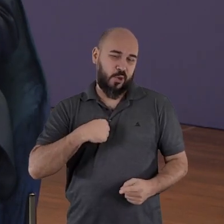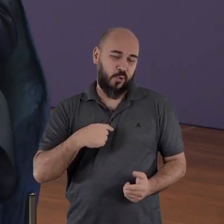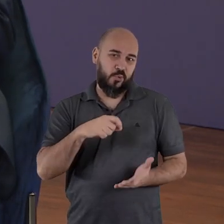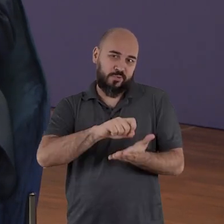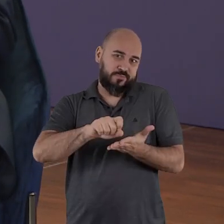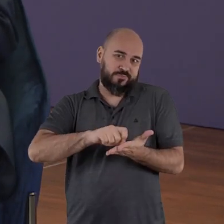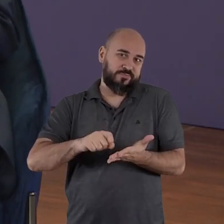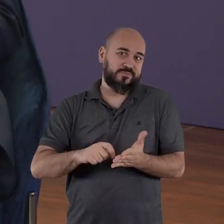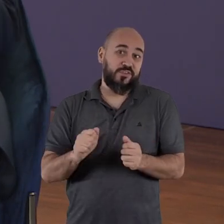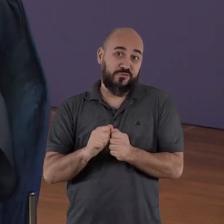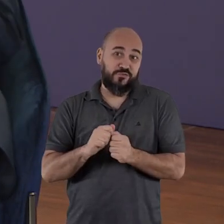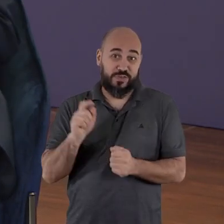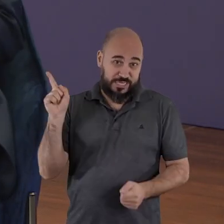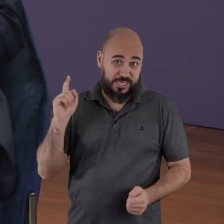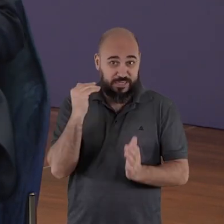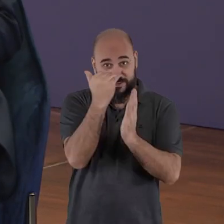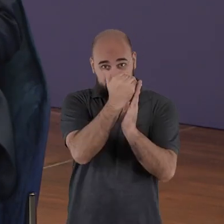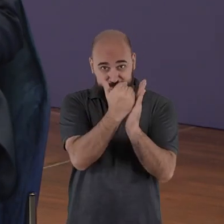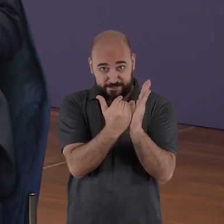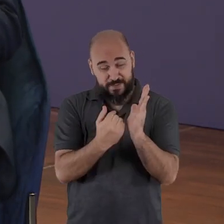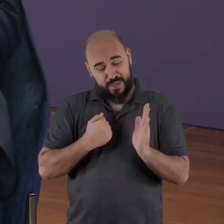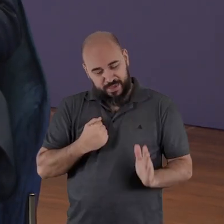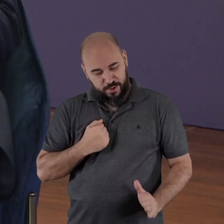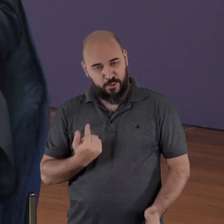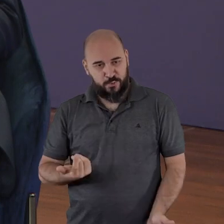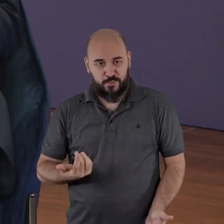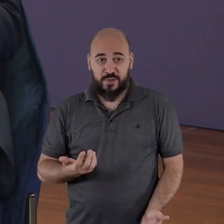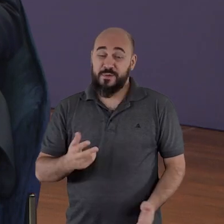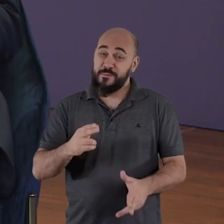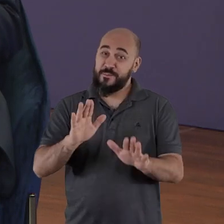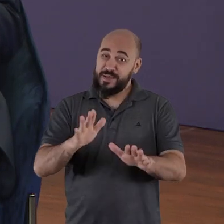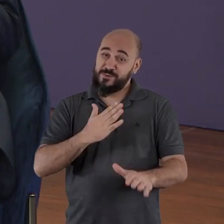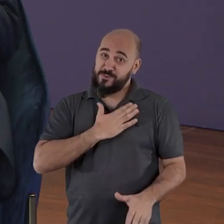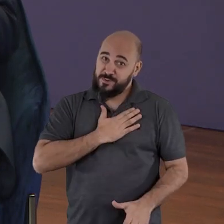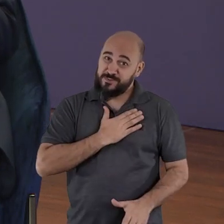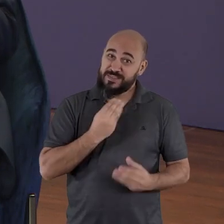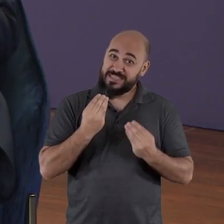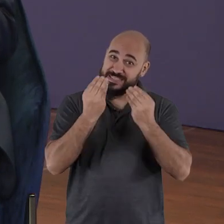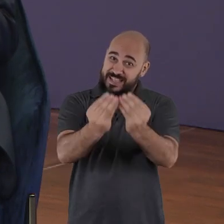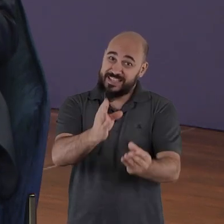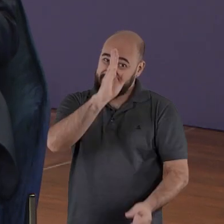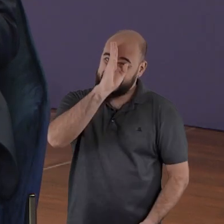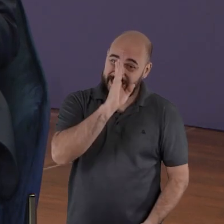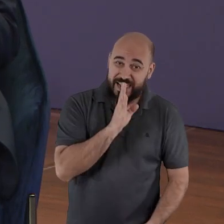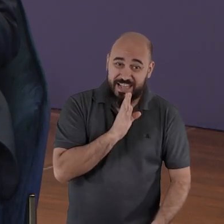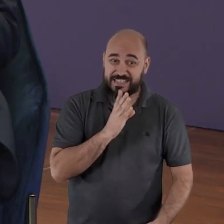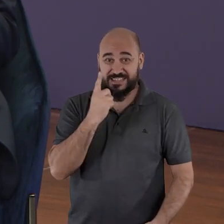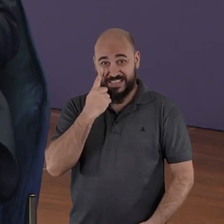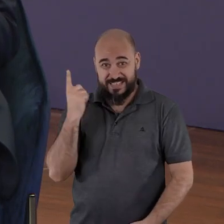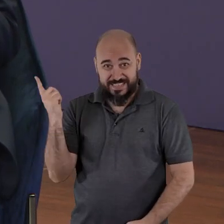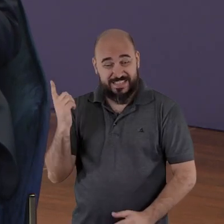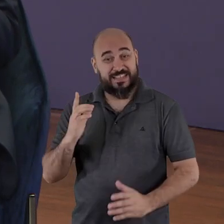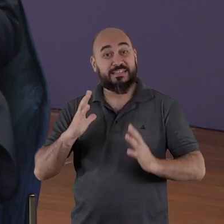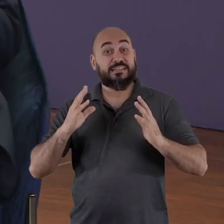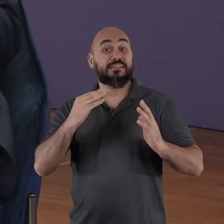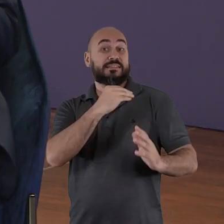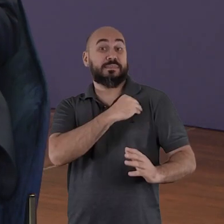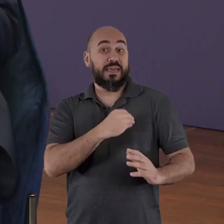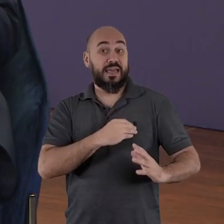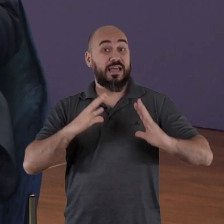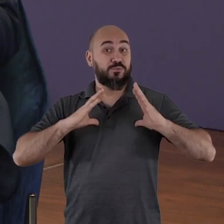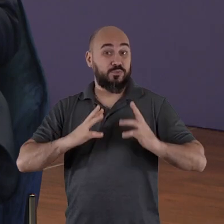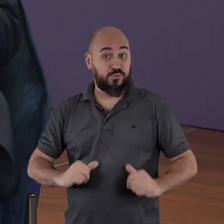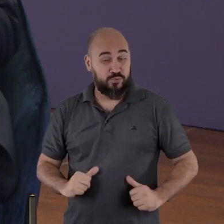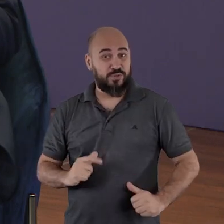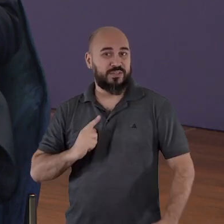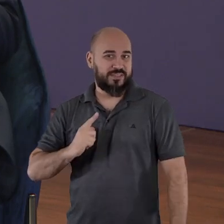série de estudos aqui e que ofereço a você agora, nesse momento, a revista A Cura do Pecado. Todos